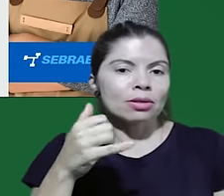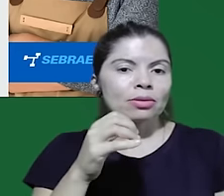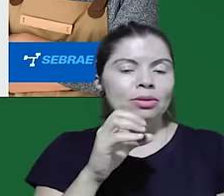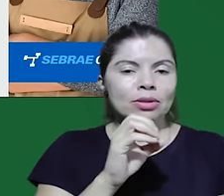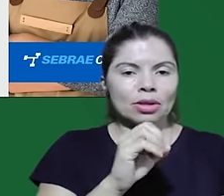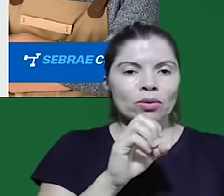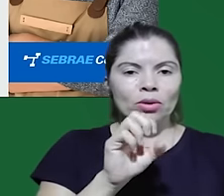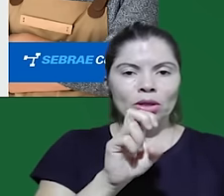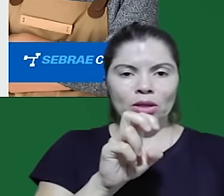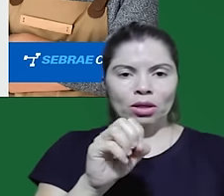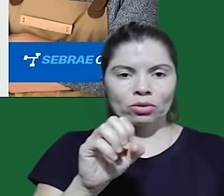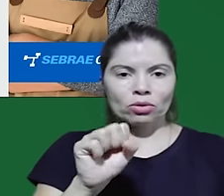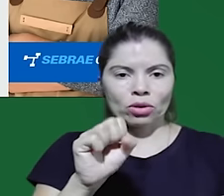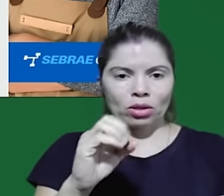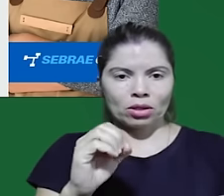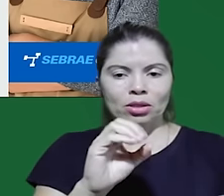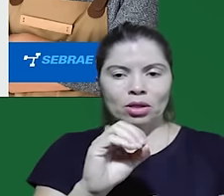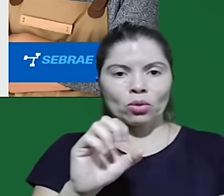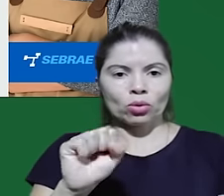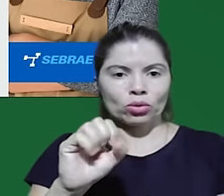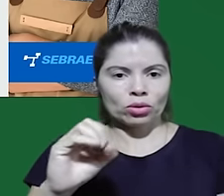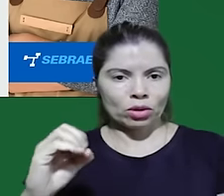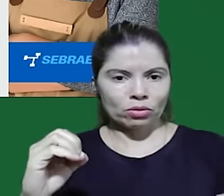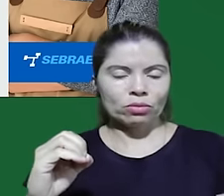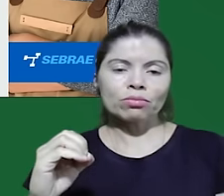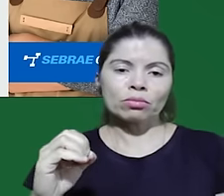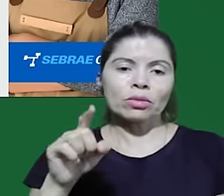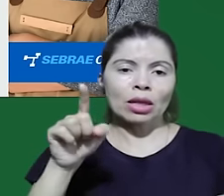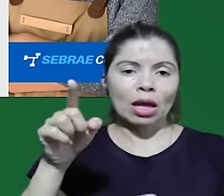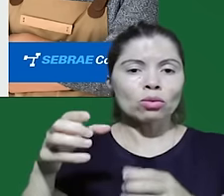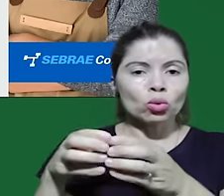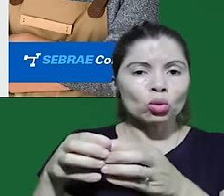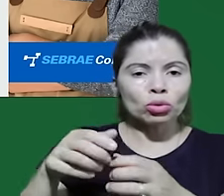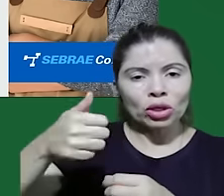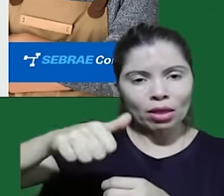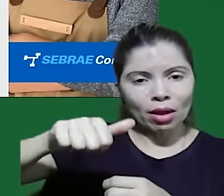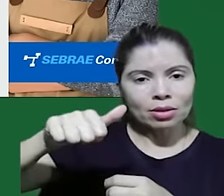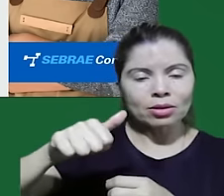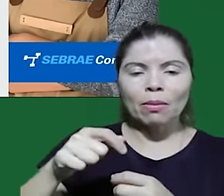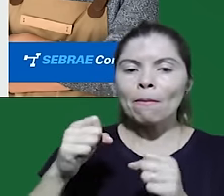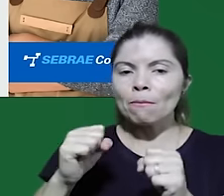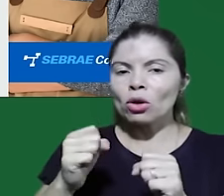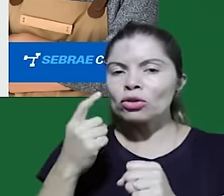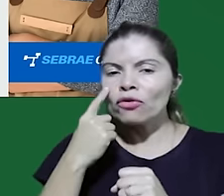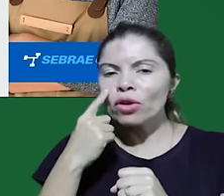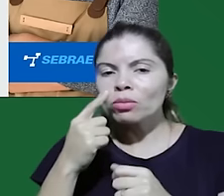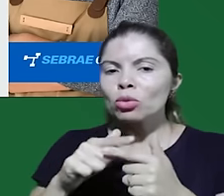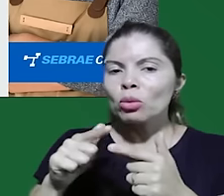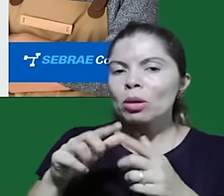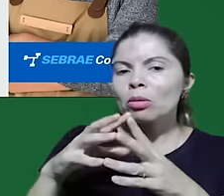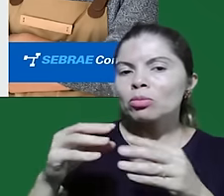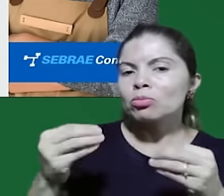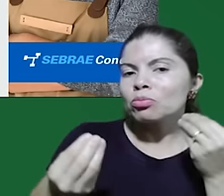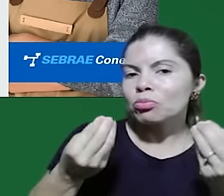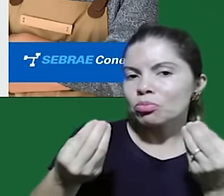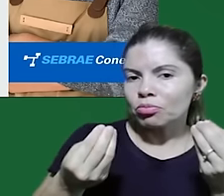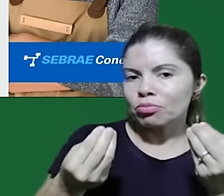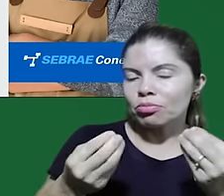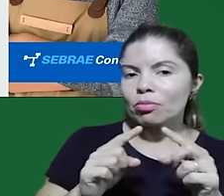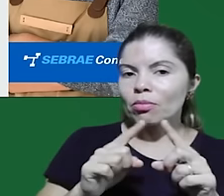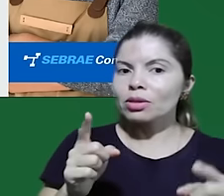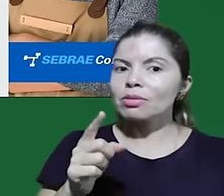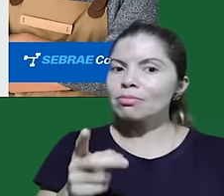nossos técnicos vão analisar a situação e te indicar a possibilidade de uso dele mas fica aí uma